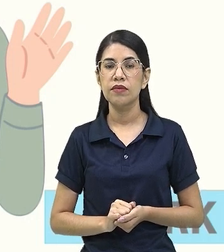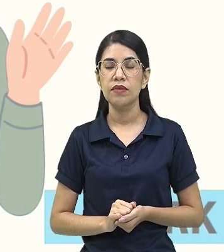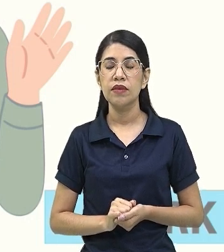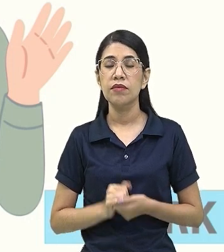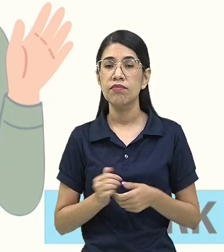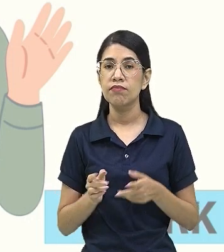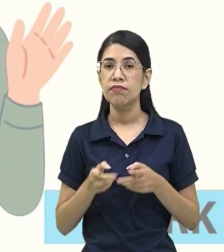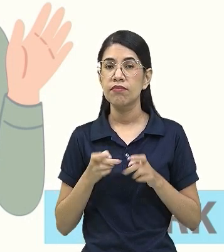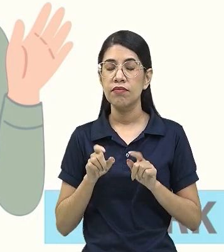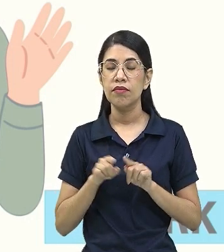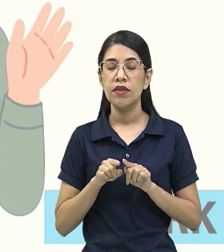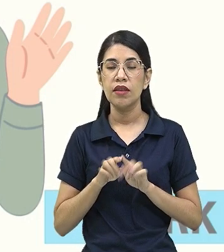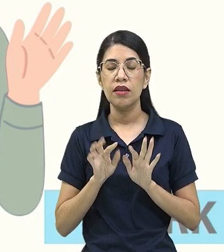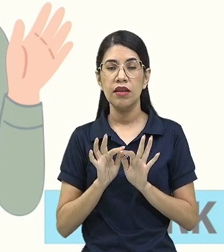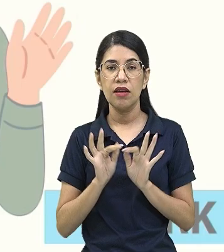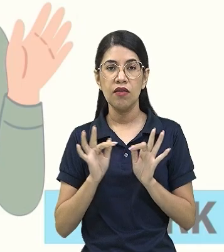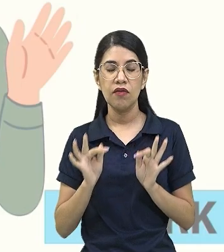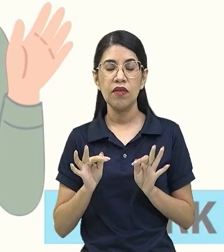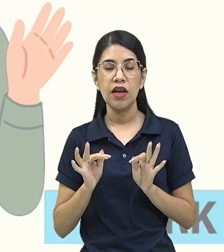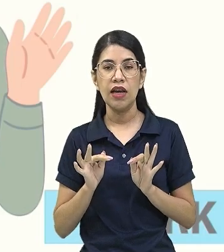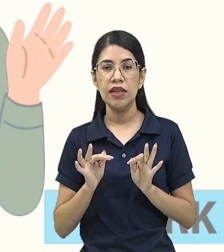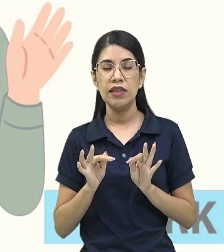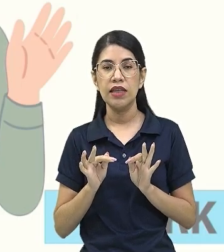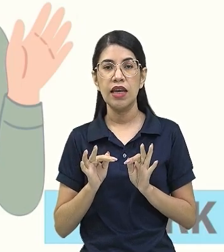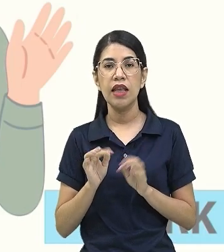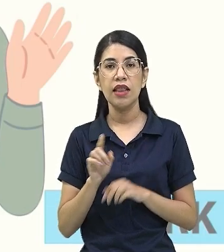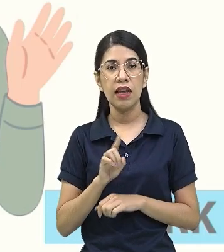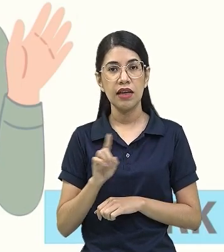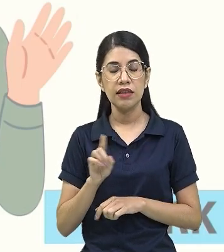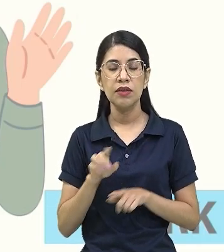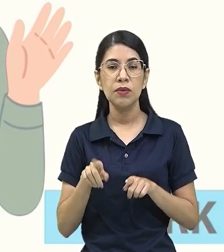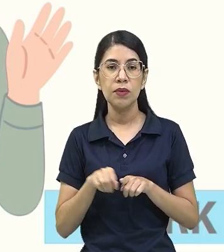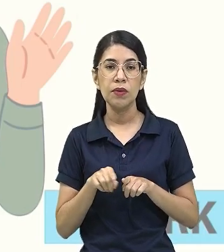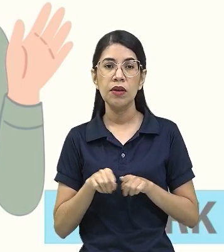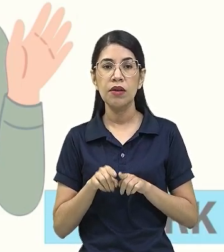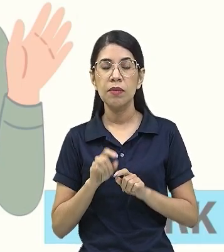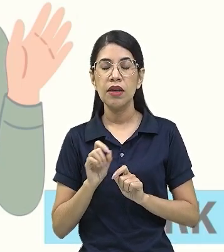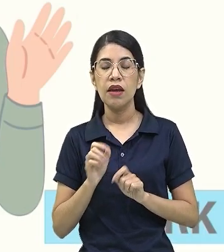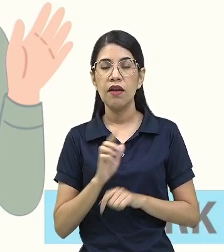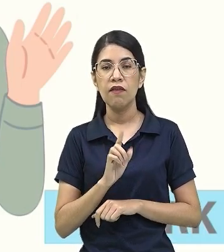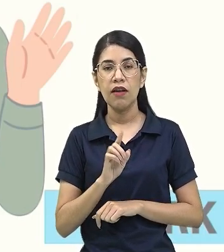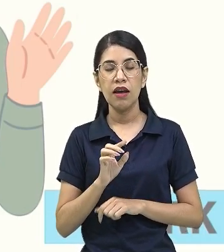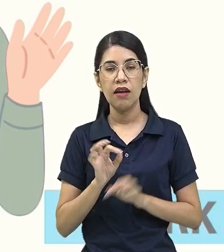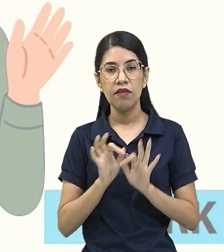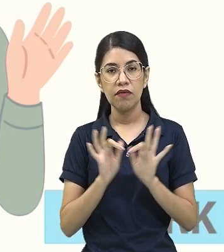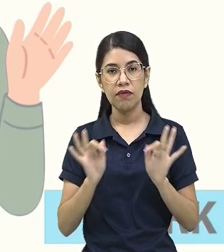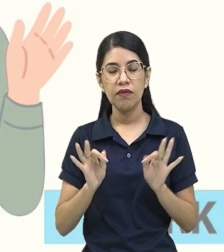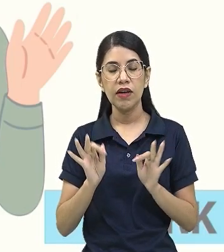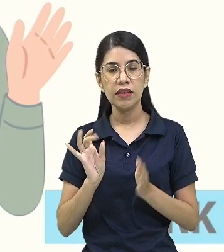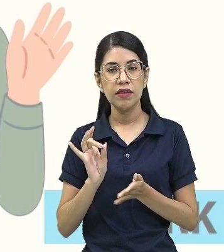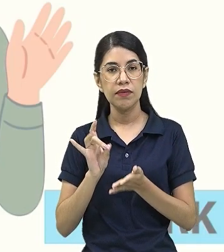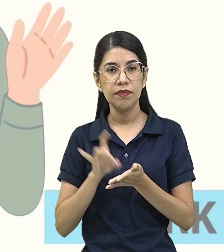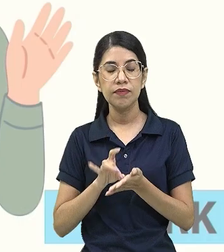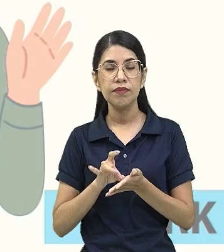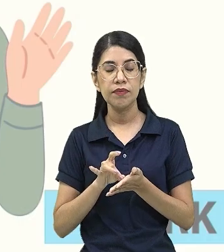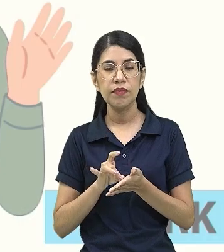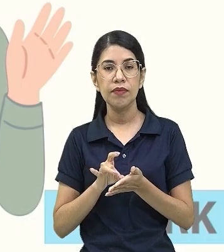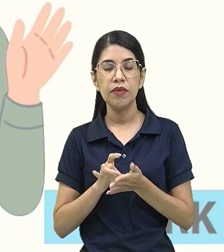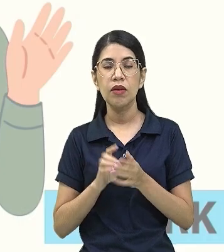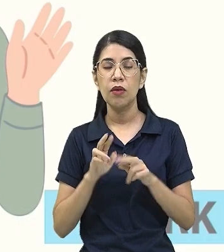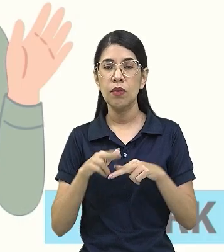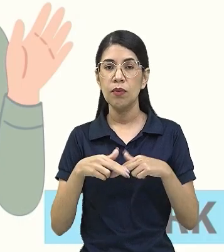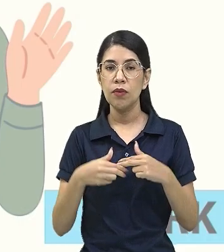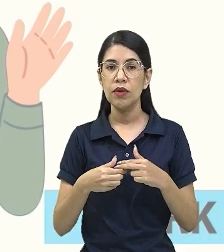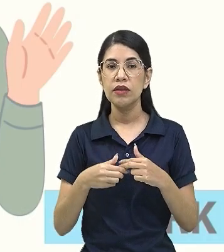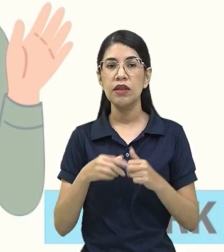Veja que aqui eu tenho uma frase negativa e aqui eu tenho uma frase afirmativa. Por isso aqui eu tenho